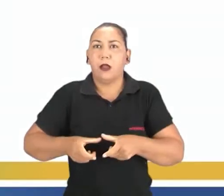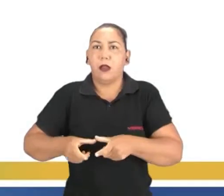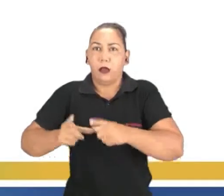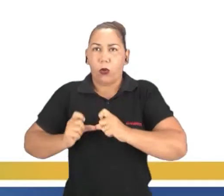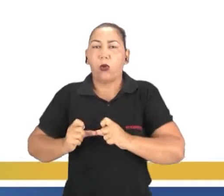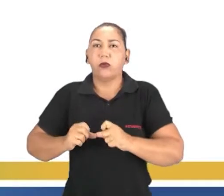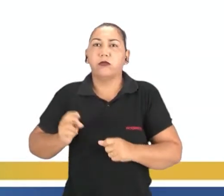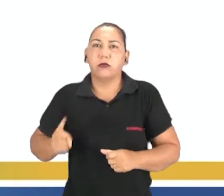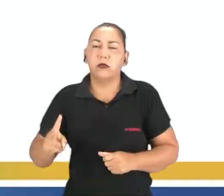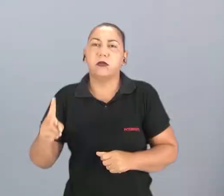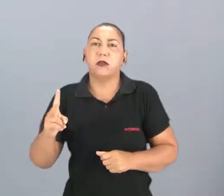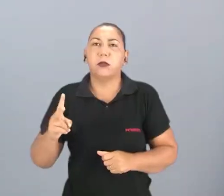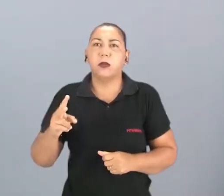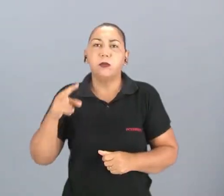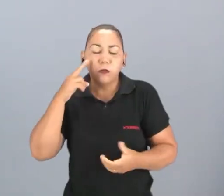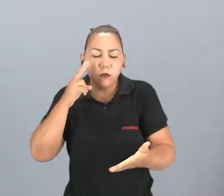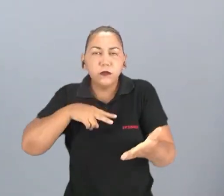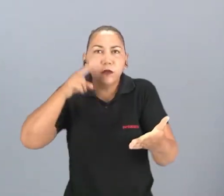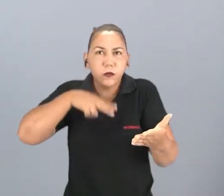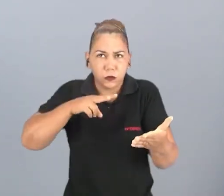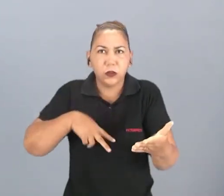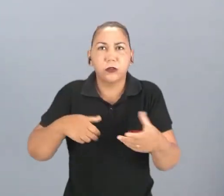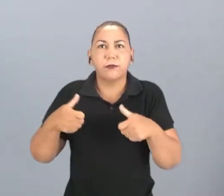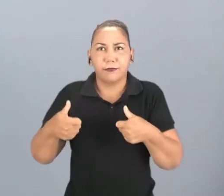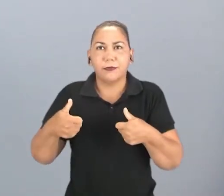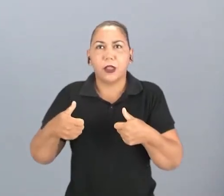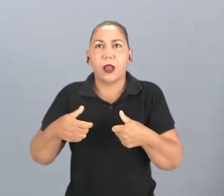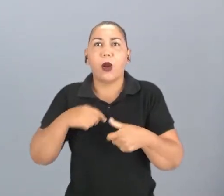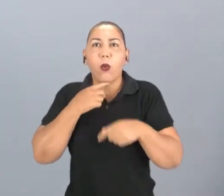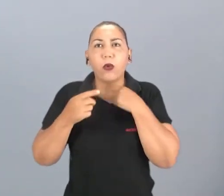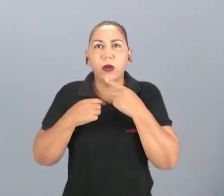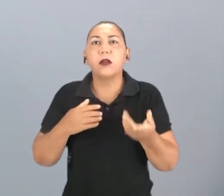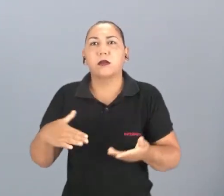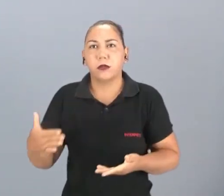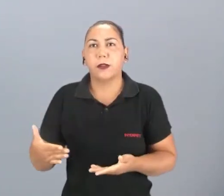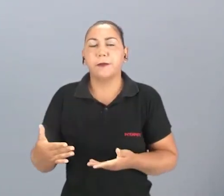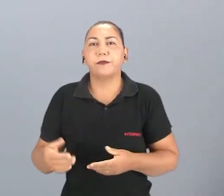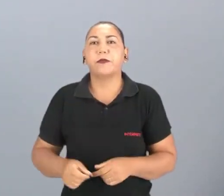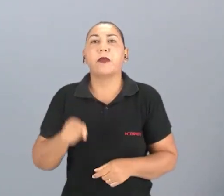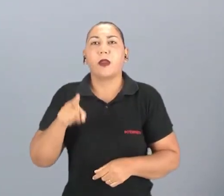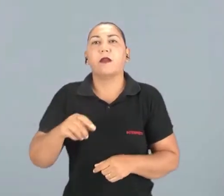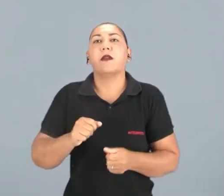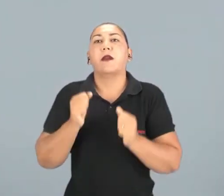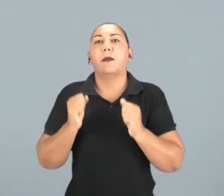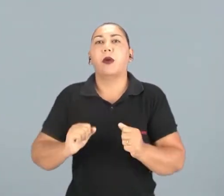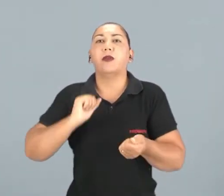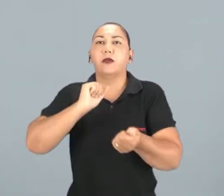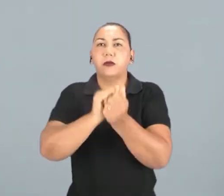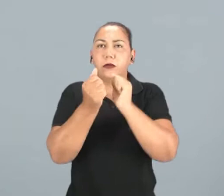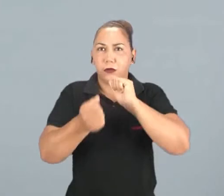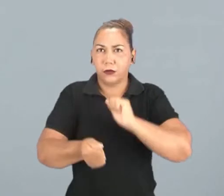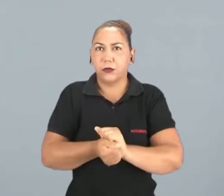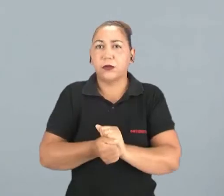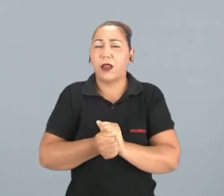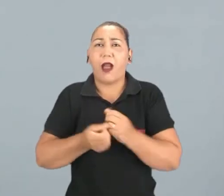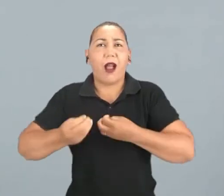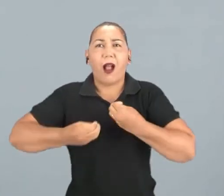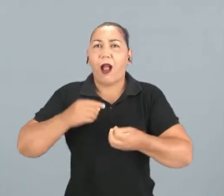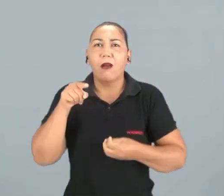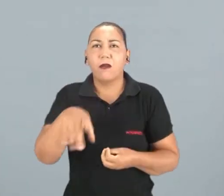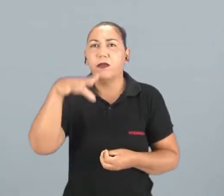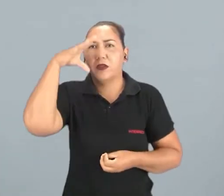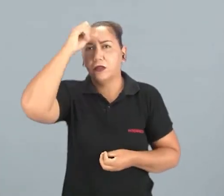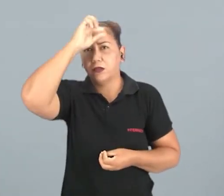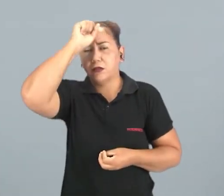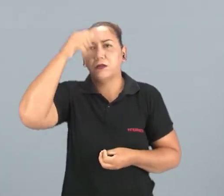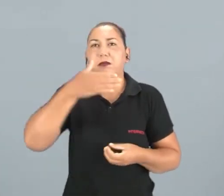consultar sempre que surgir alguma dúvida. Então, depois vocês podem adaptar isso ao seu próprio estudo, né? Do jeito que você aprende melhor,